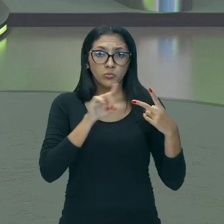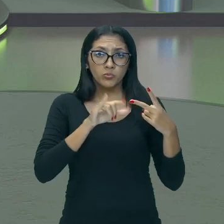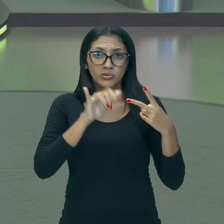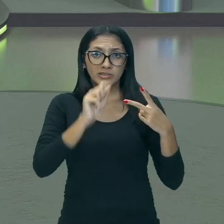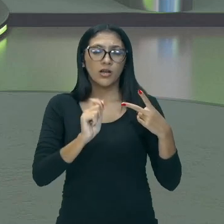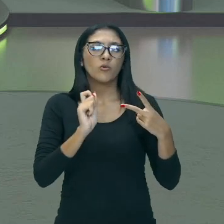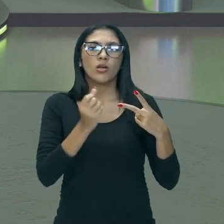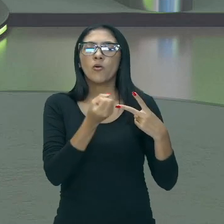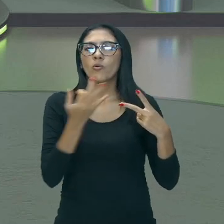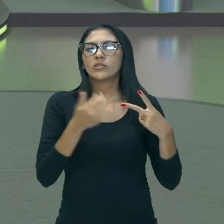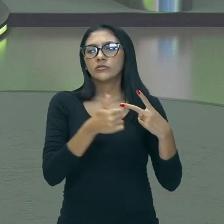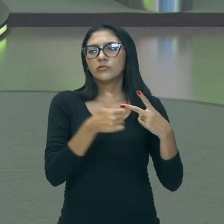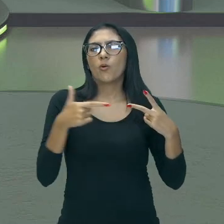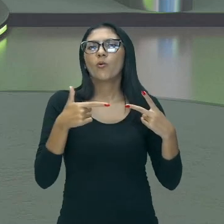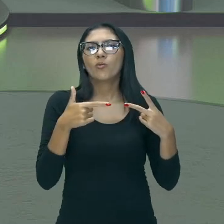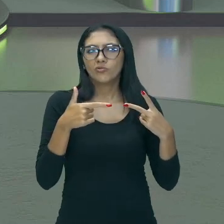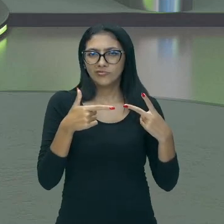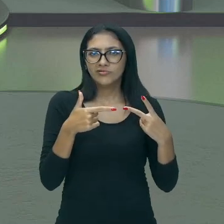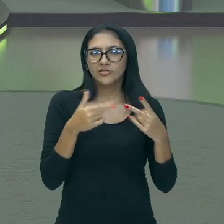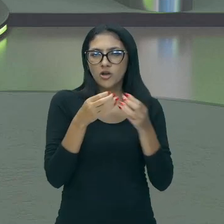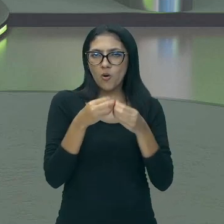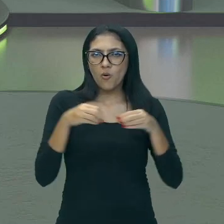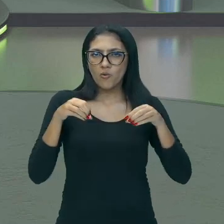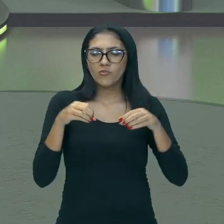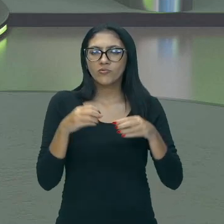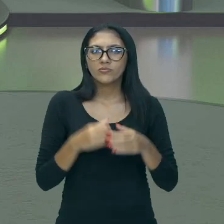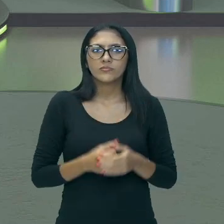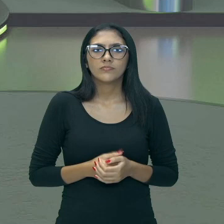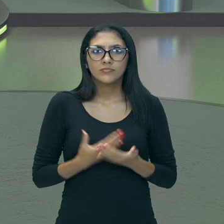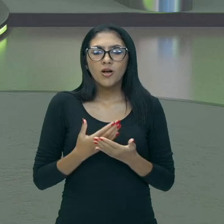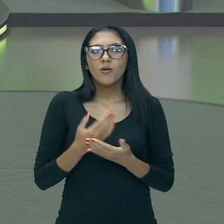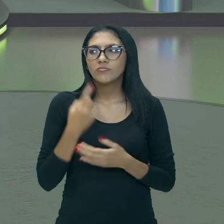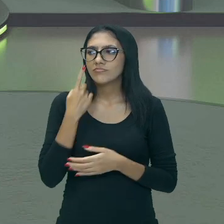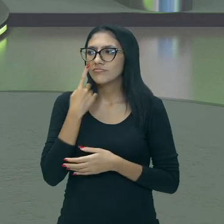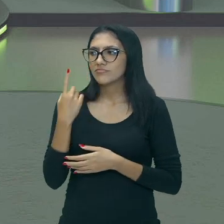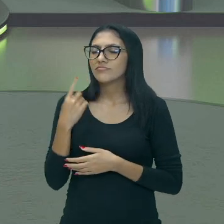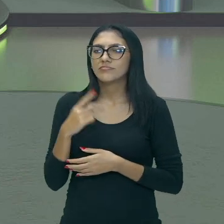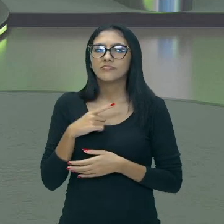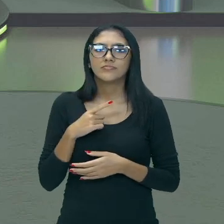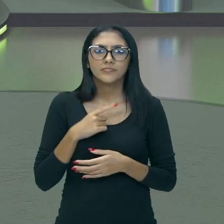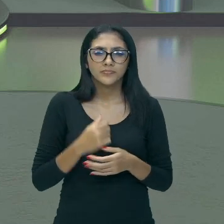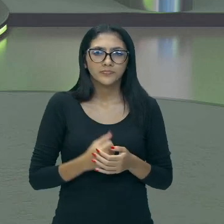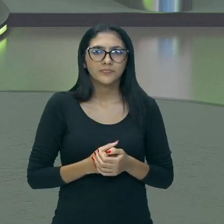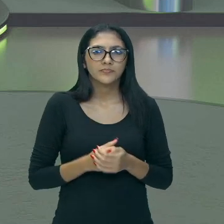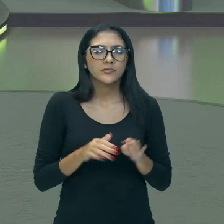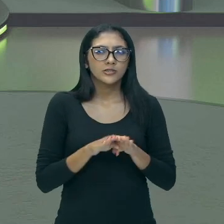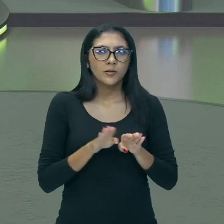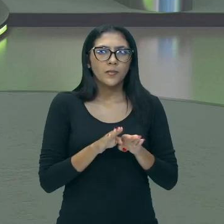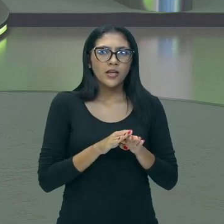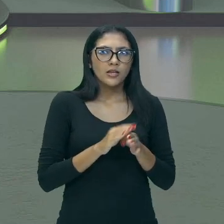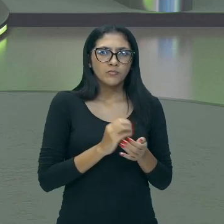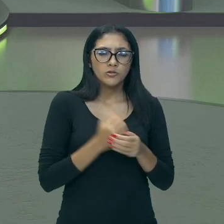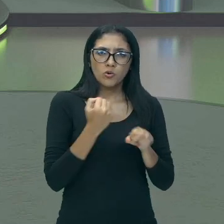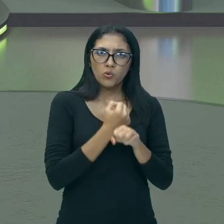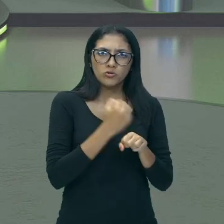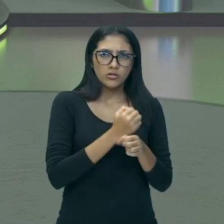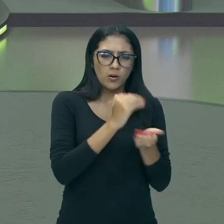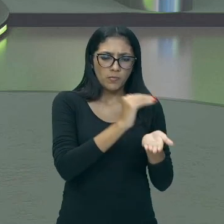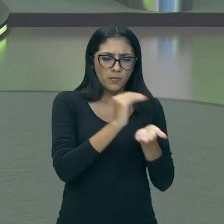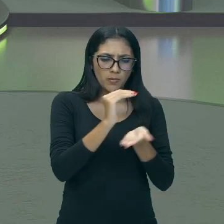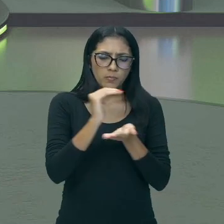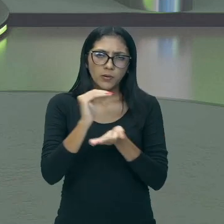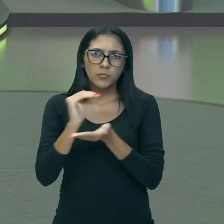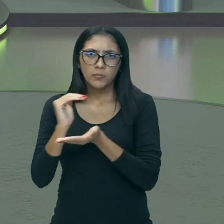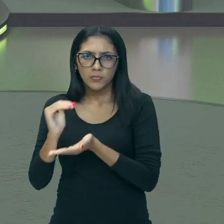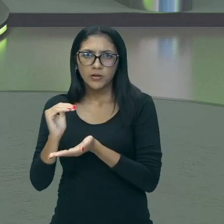ovos, né? Da mesma forma que você consegue ver nos exemplos. 1 milheiro de tijolo são 1000 tijolos. Da mesma forma